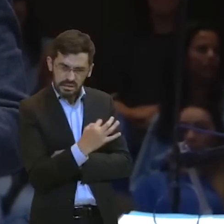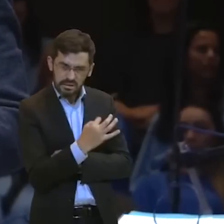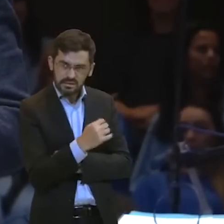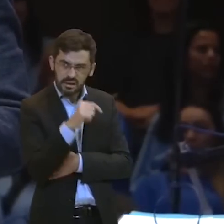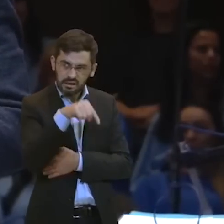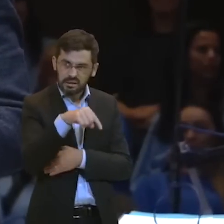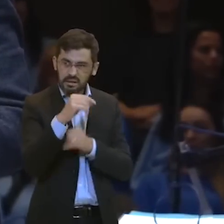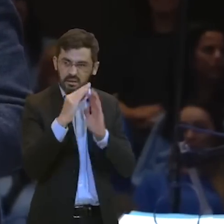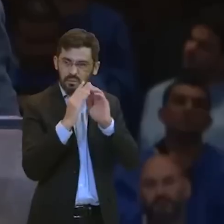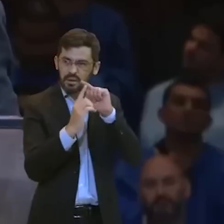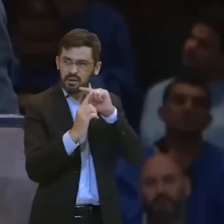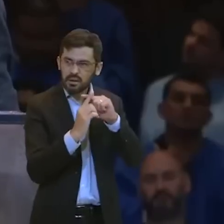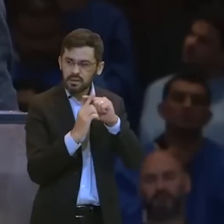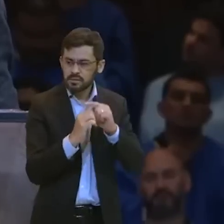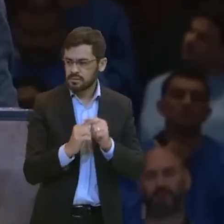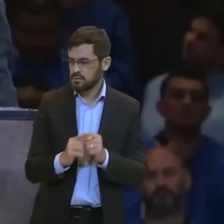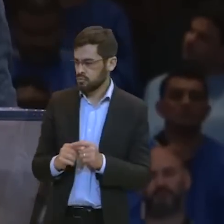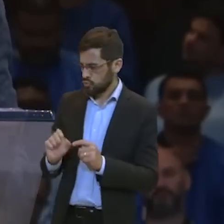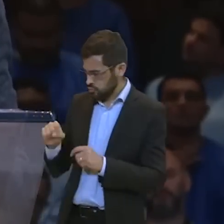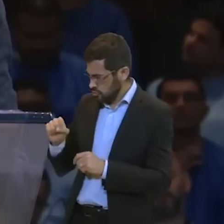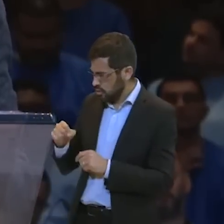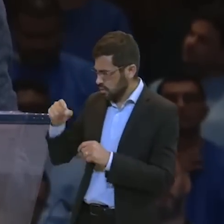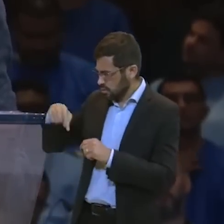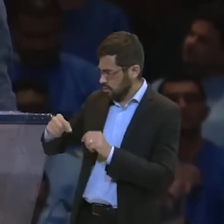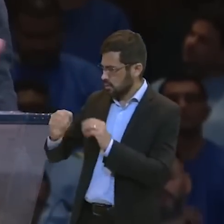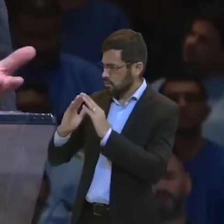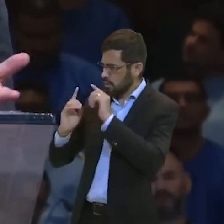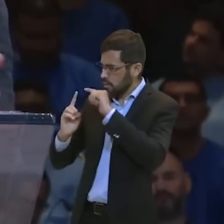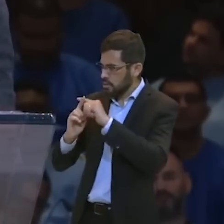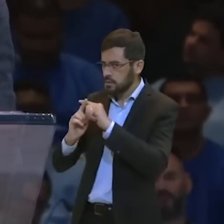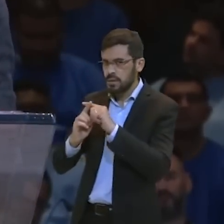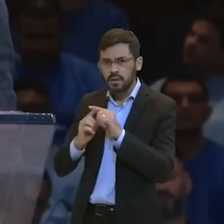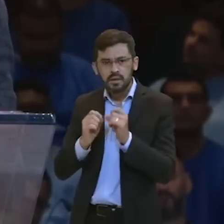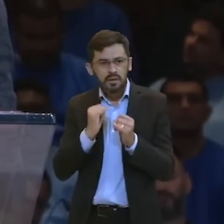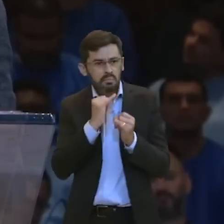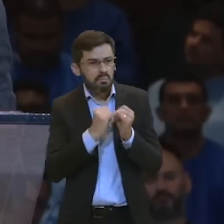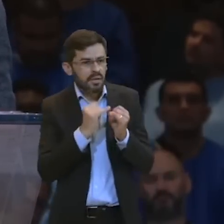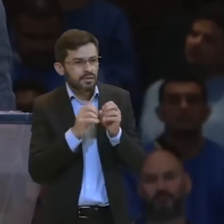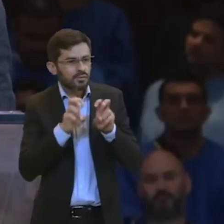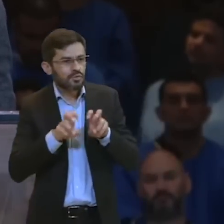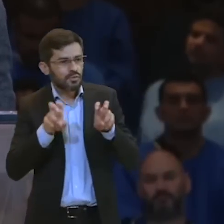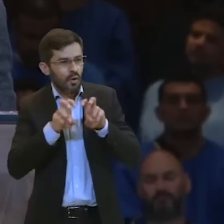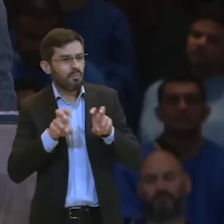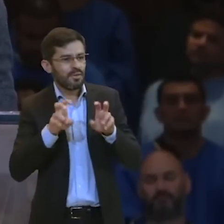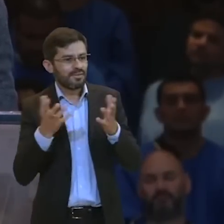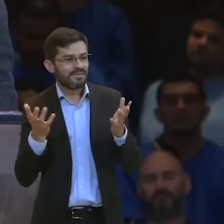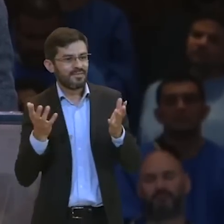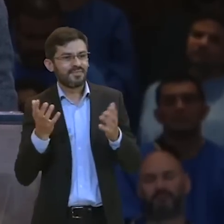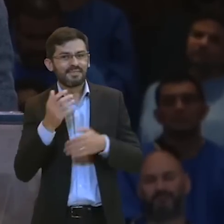uma igreja? Ela falou: sim, minha filha, parece um shopping.